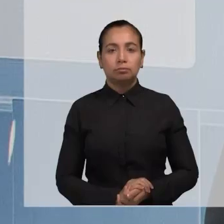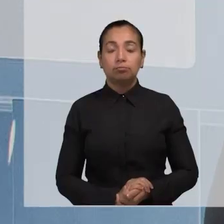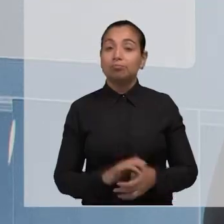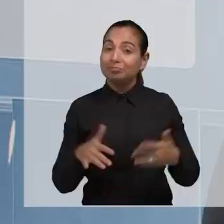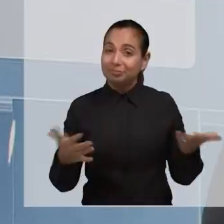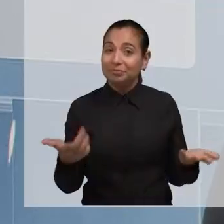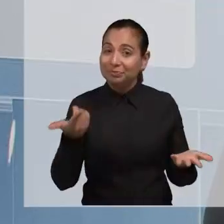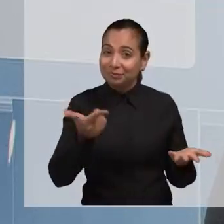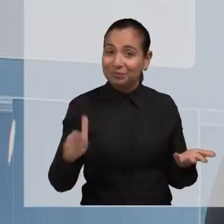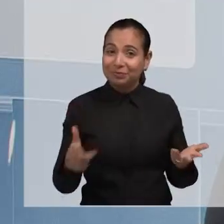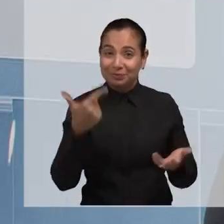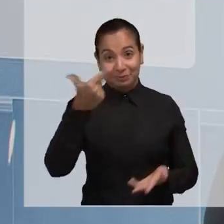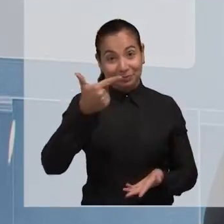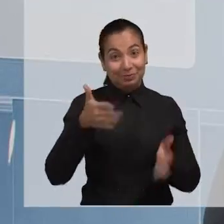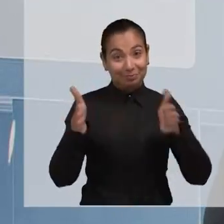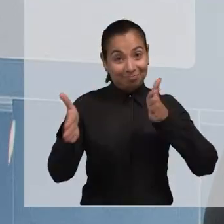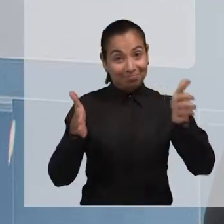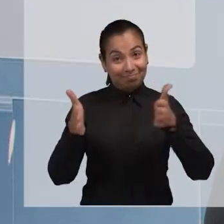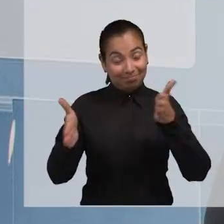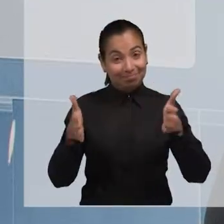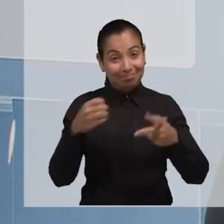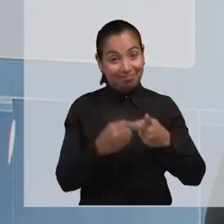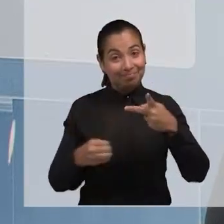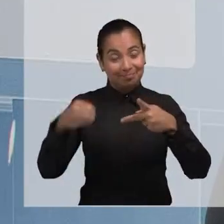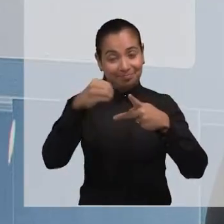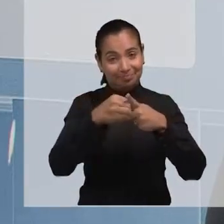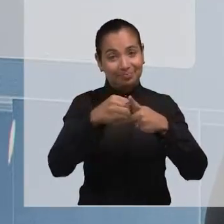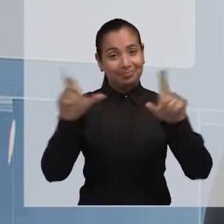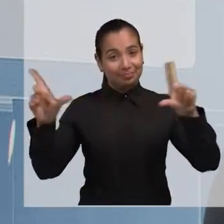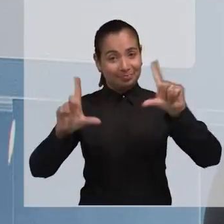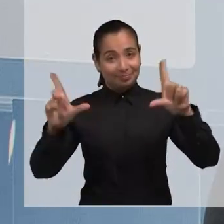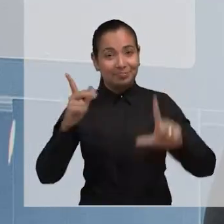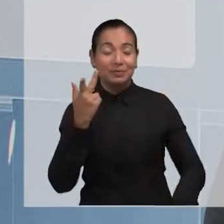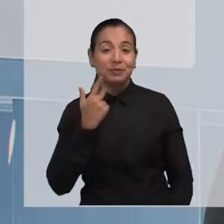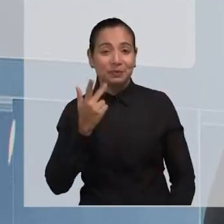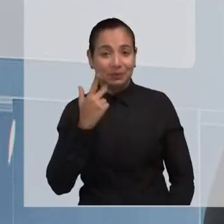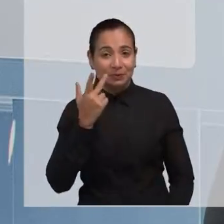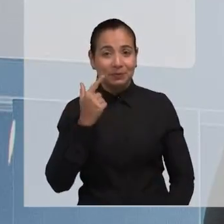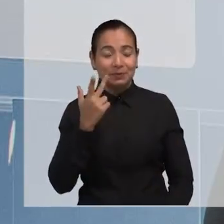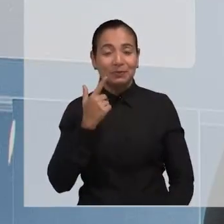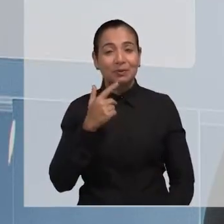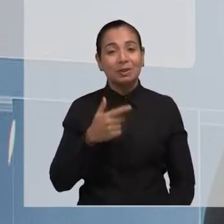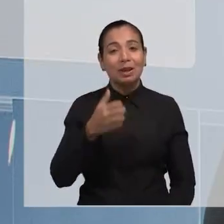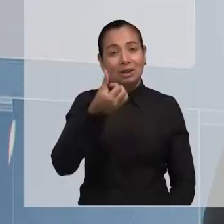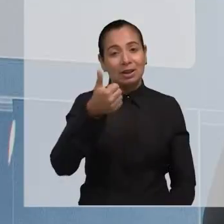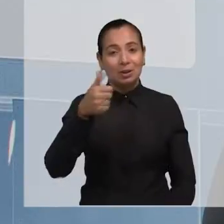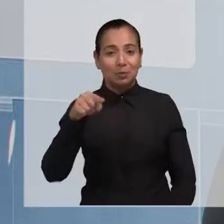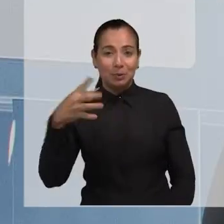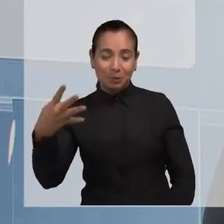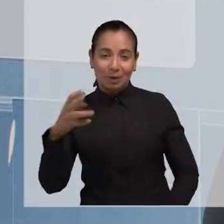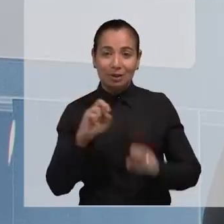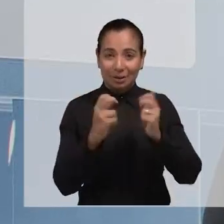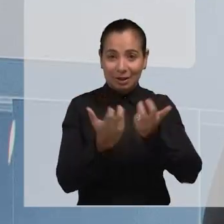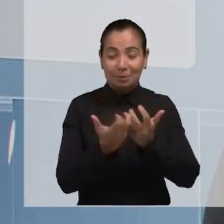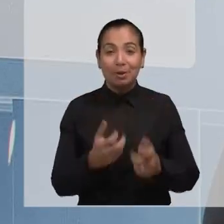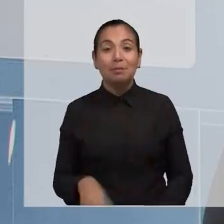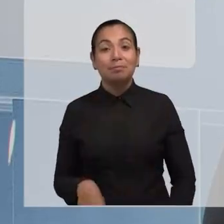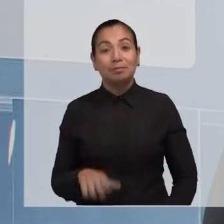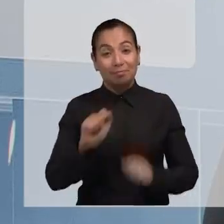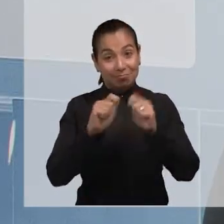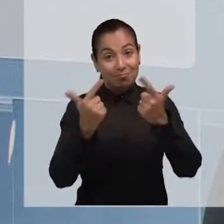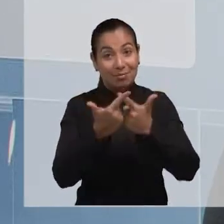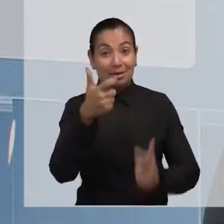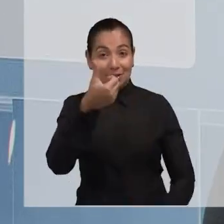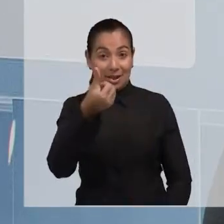Estamos de volta com o segundo bloco do seu programa Pela Ordem na sua TV Fortaleza, canal 61.4, e na sua TV Assembleia,